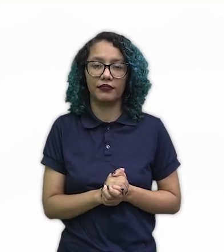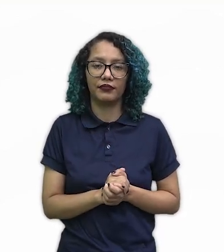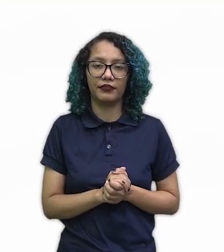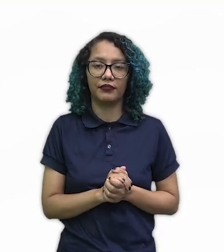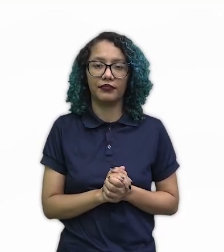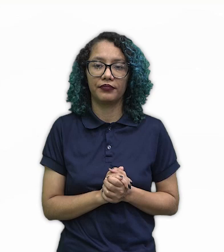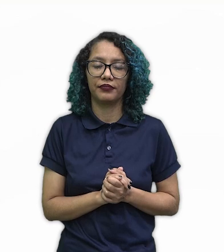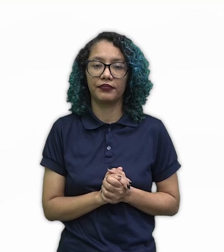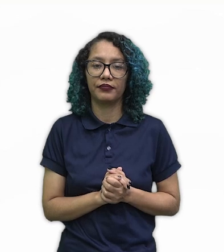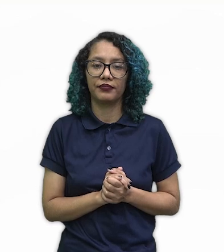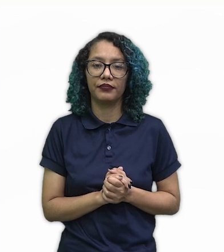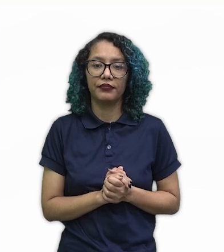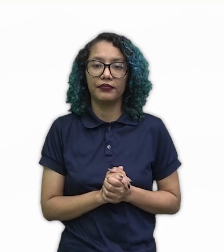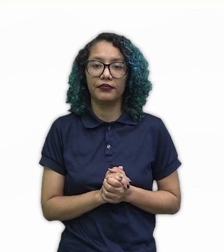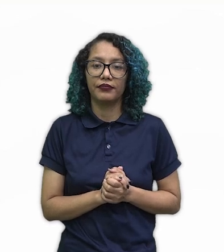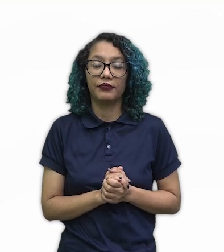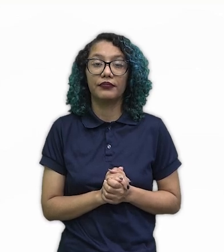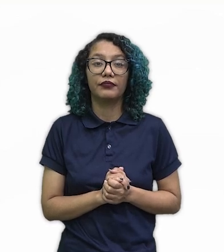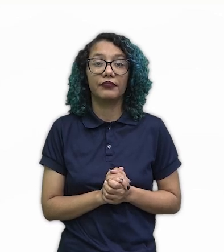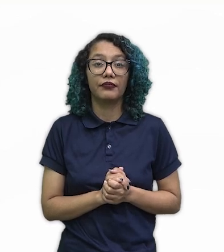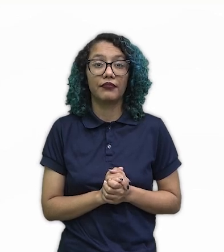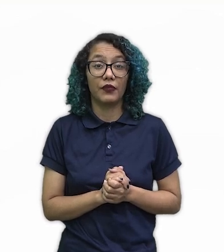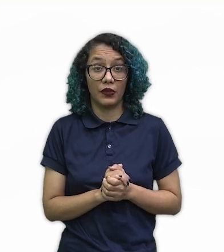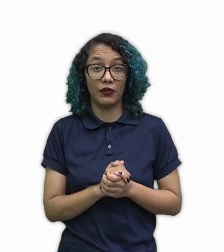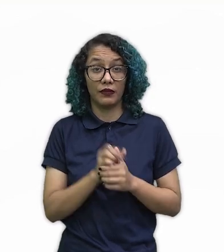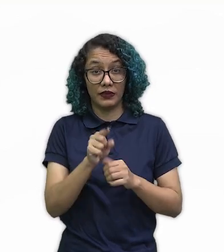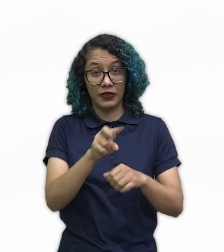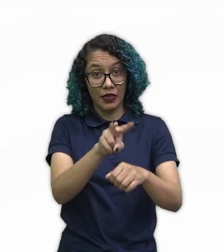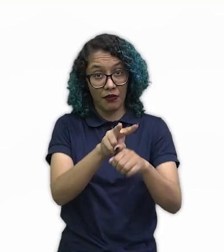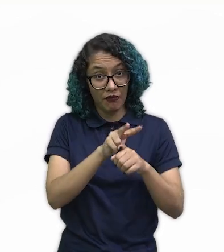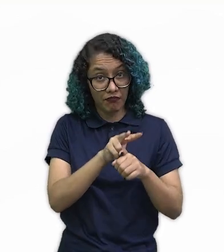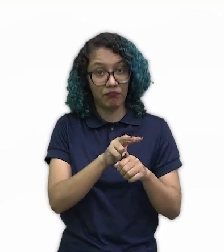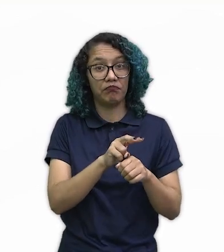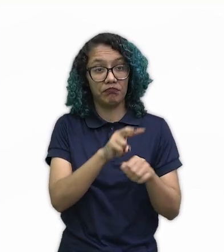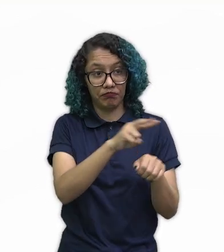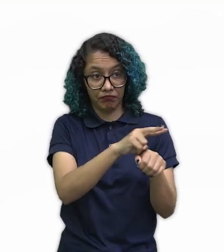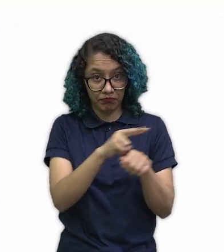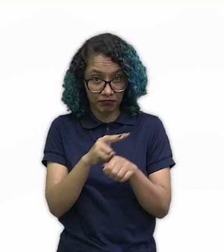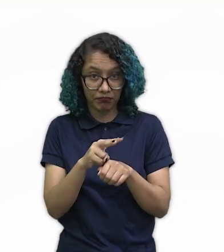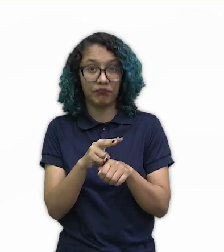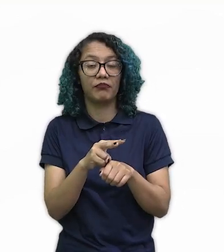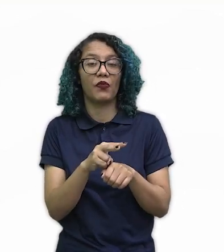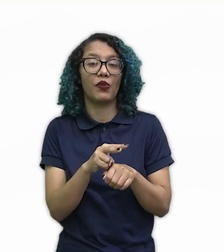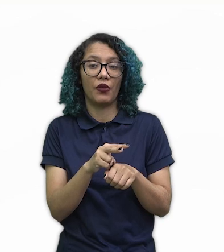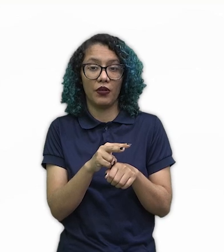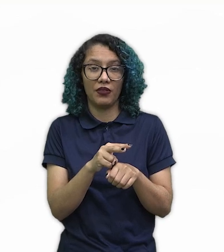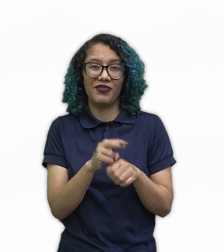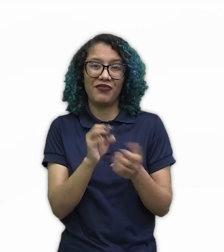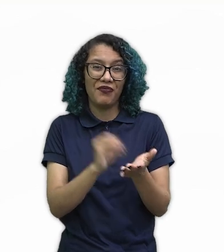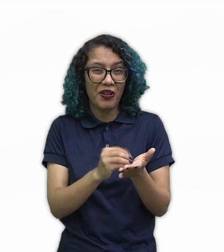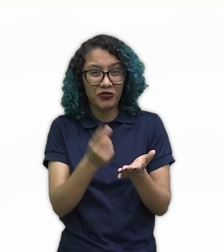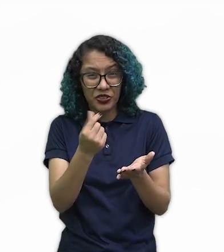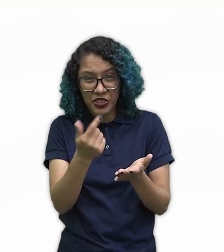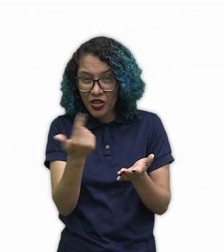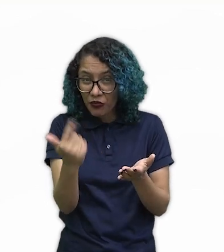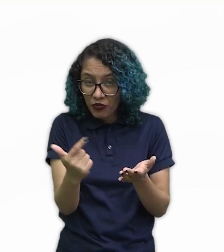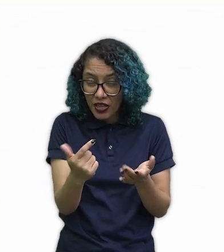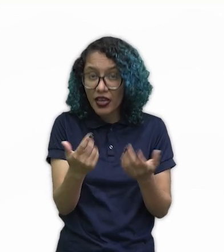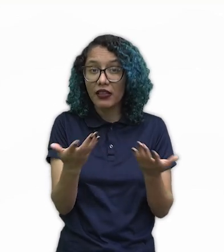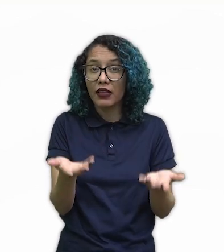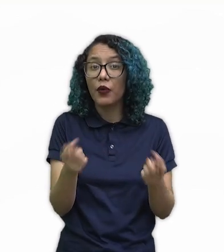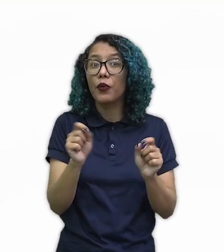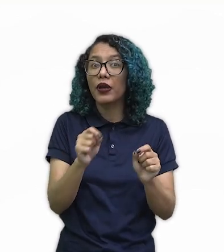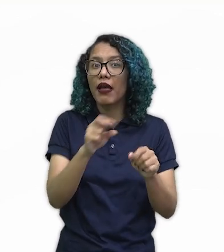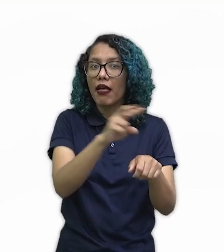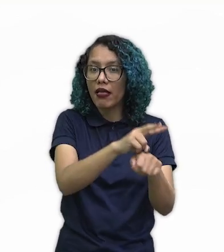Ou melhor, você emprestou, né? Está faltando dinheiro, perdão. Está faltando dinheiro e aí você emprestou R$1.000 a uma taxa de